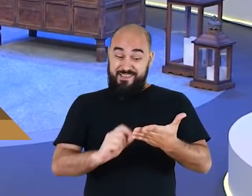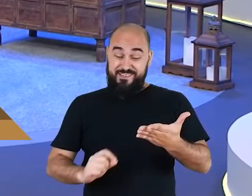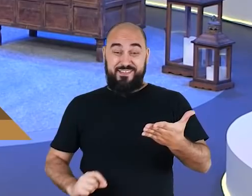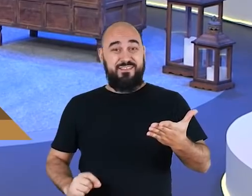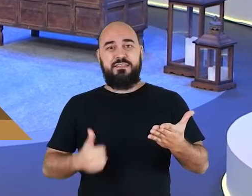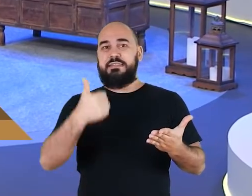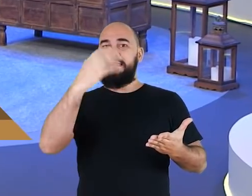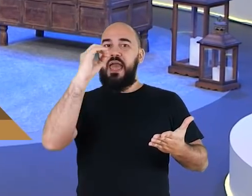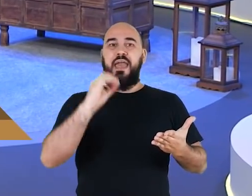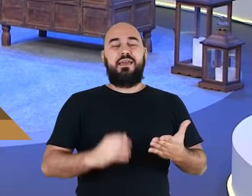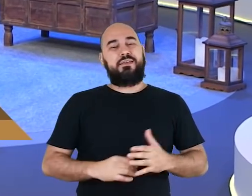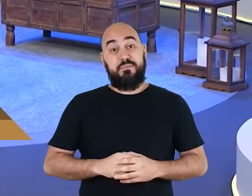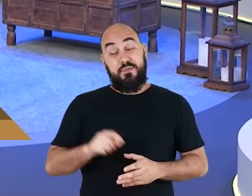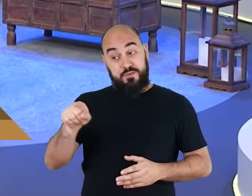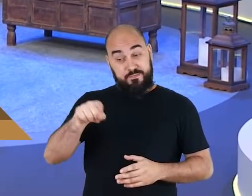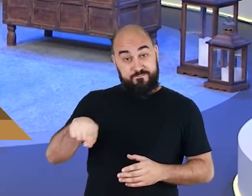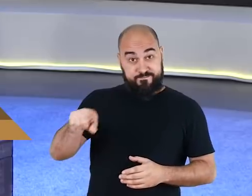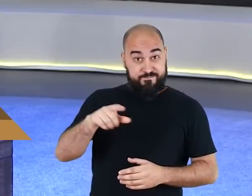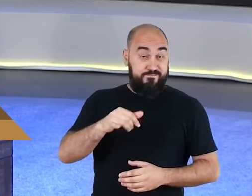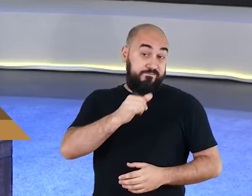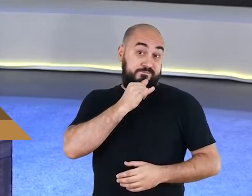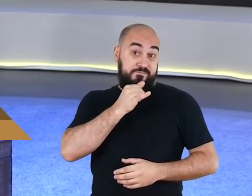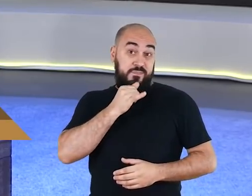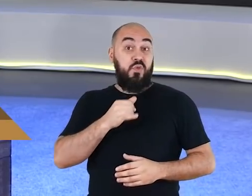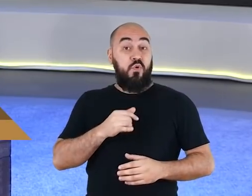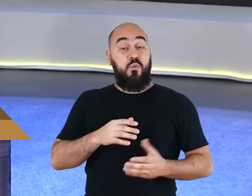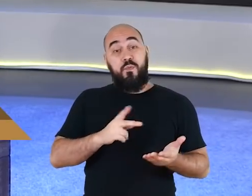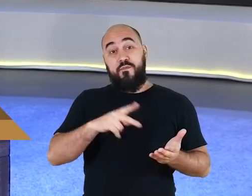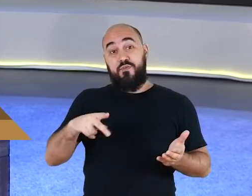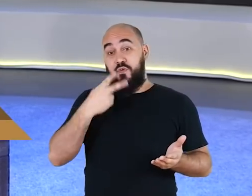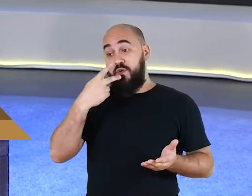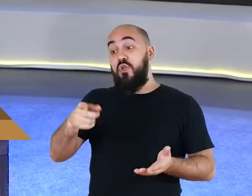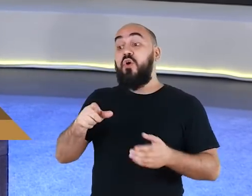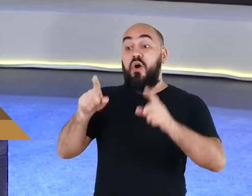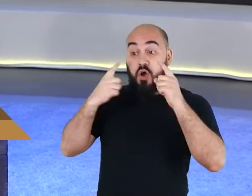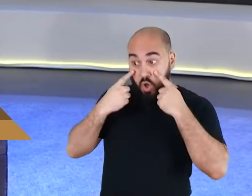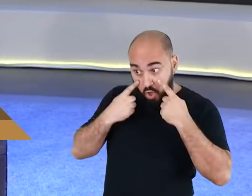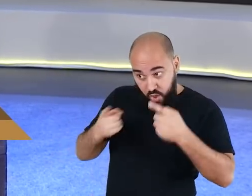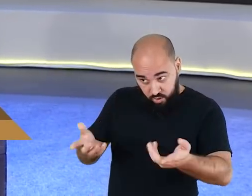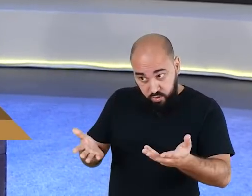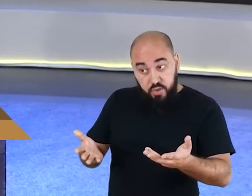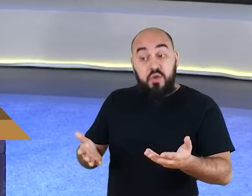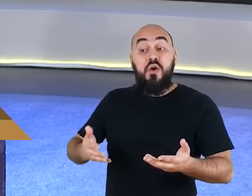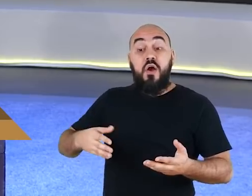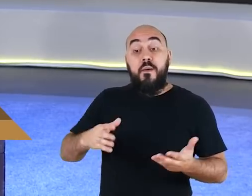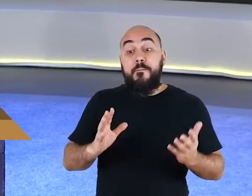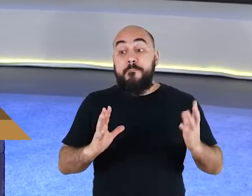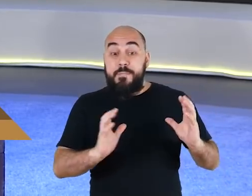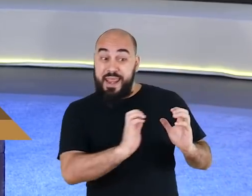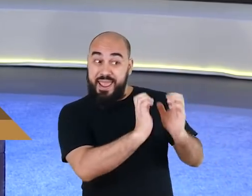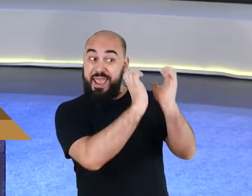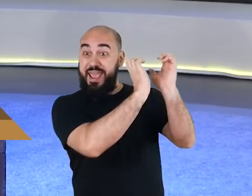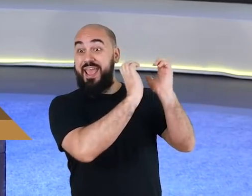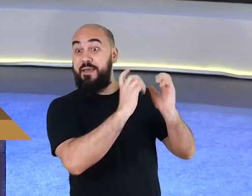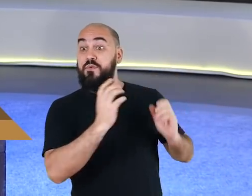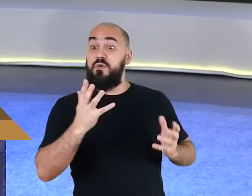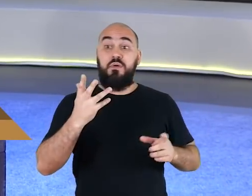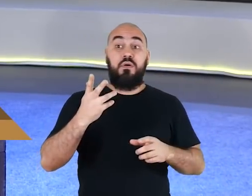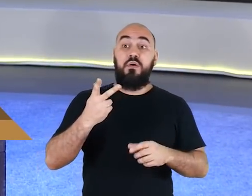dos 10 nomes. Isto posto, o professor concluiu, como vocês podem notar, os prêmios